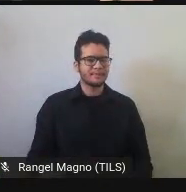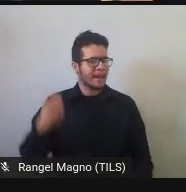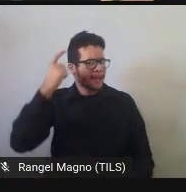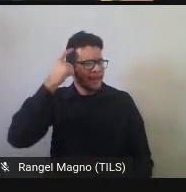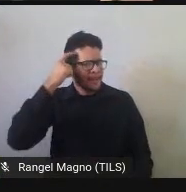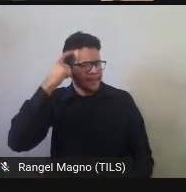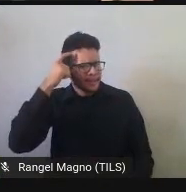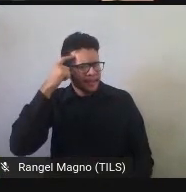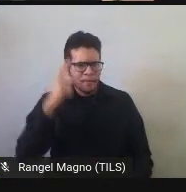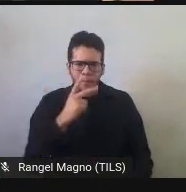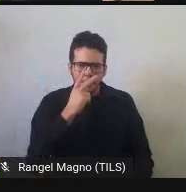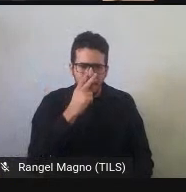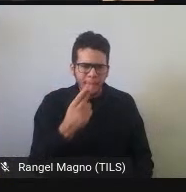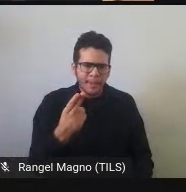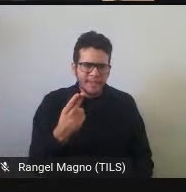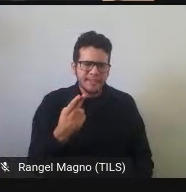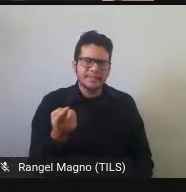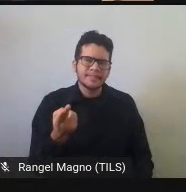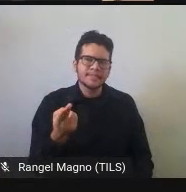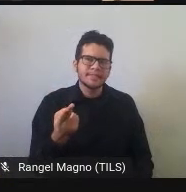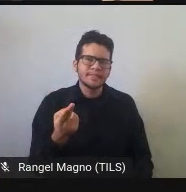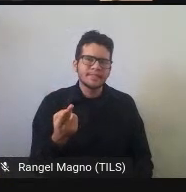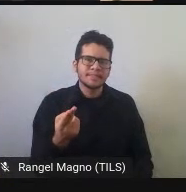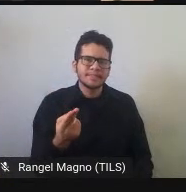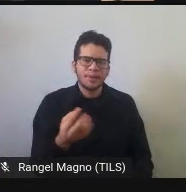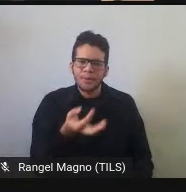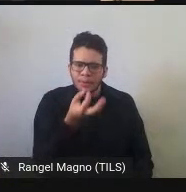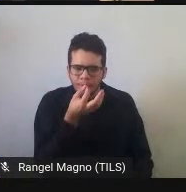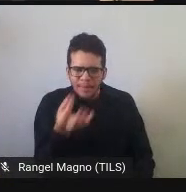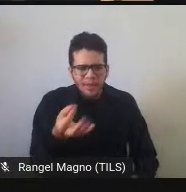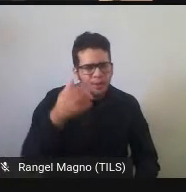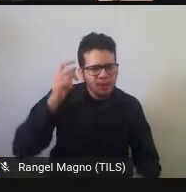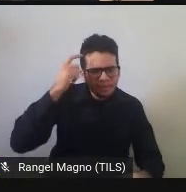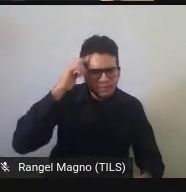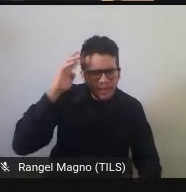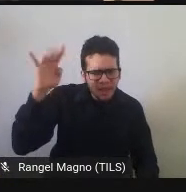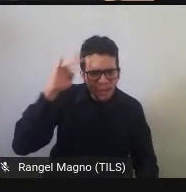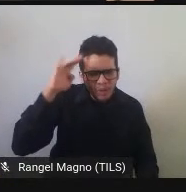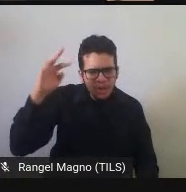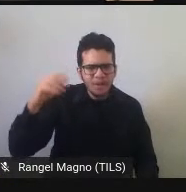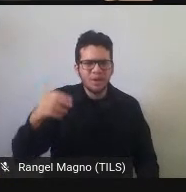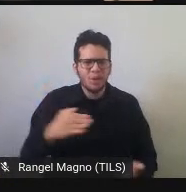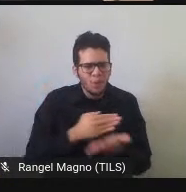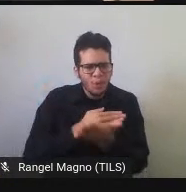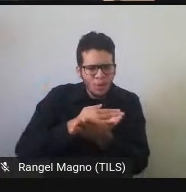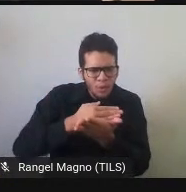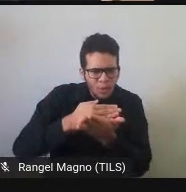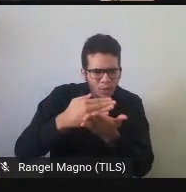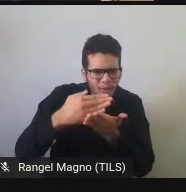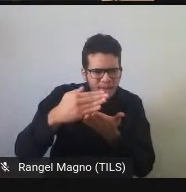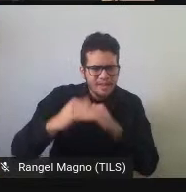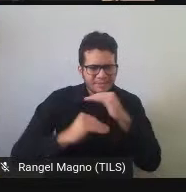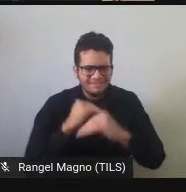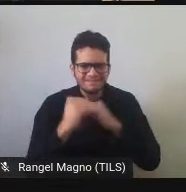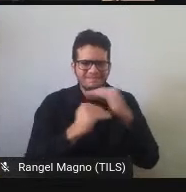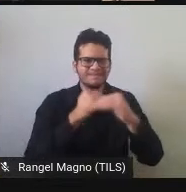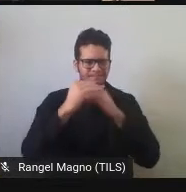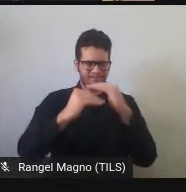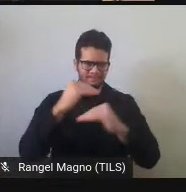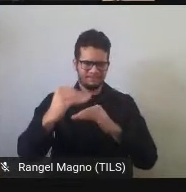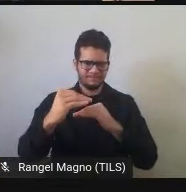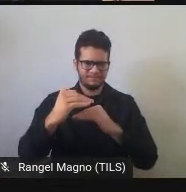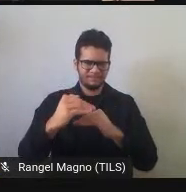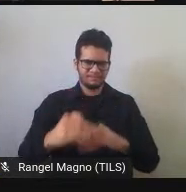lhe sugeriu desdobramentos teóricos quatro anos depois antes ainda dos 20 anos ele já estava em